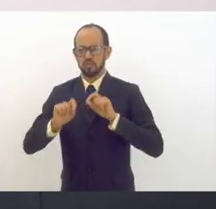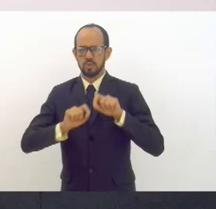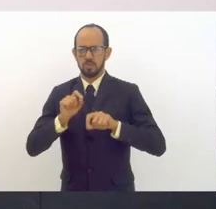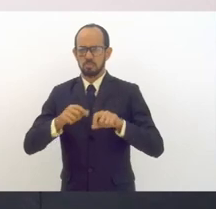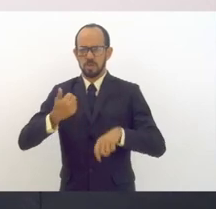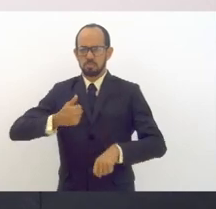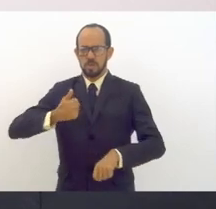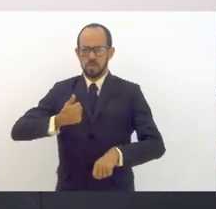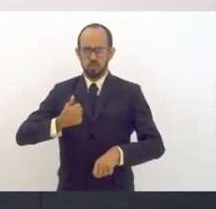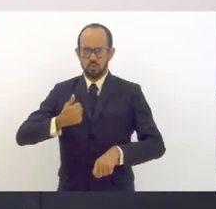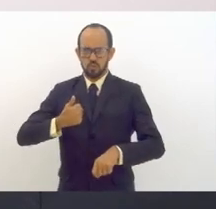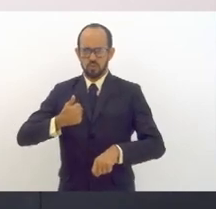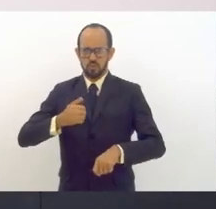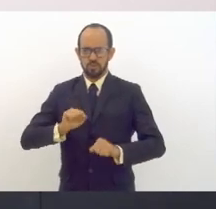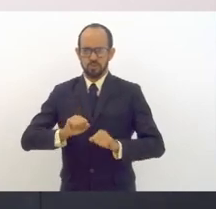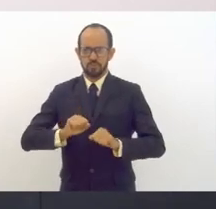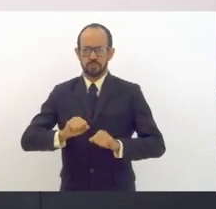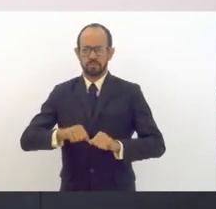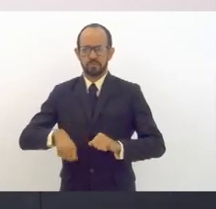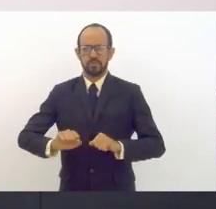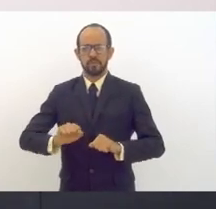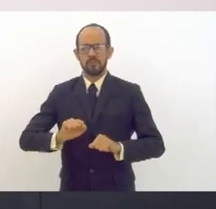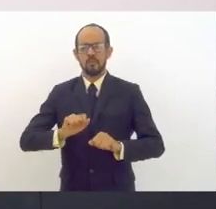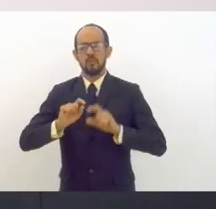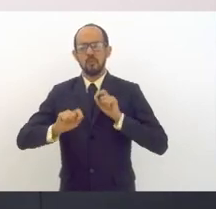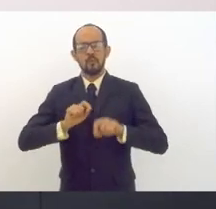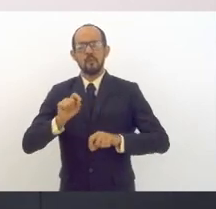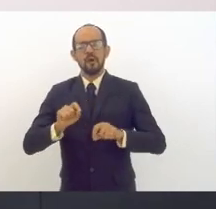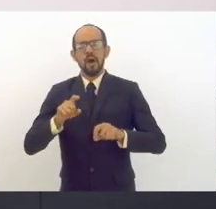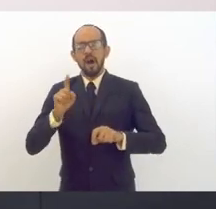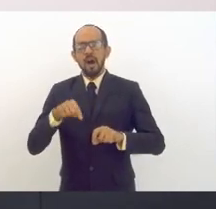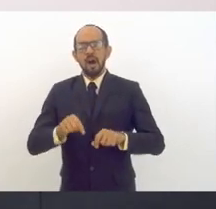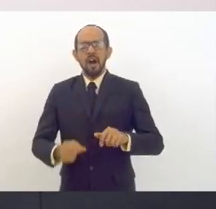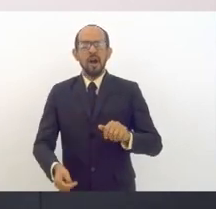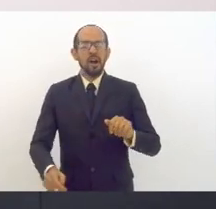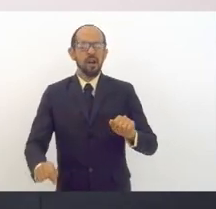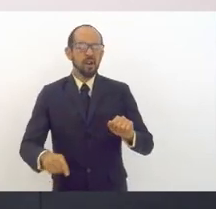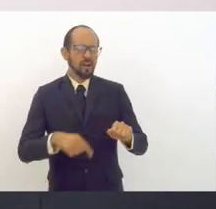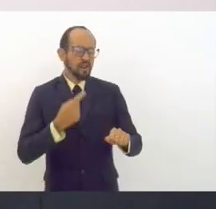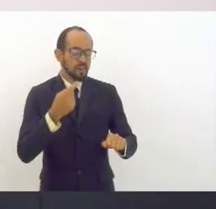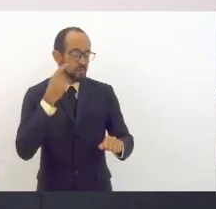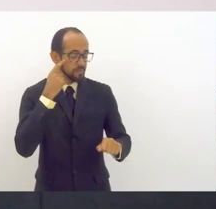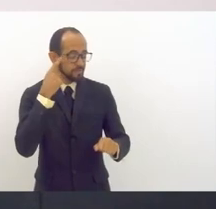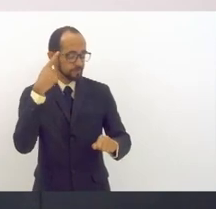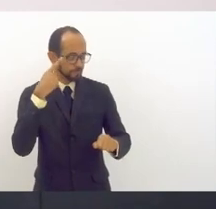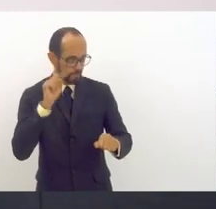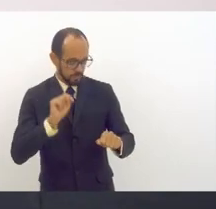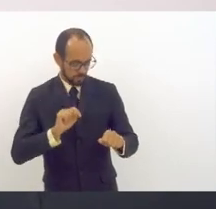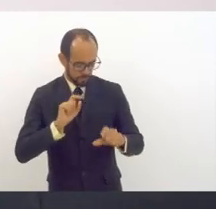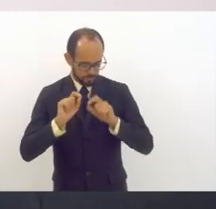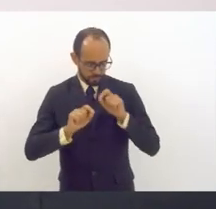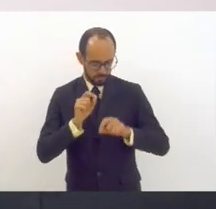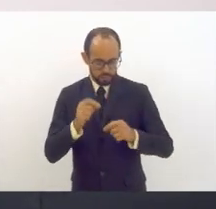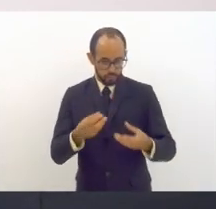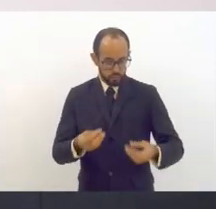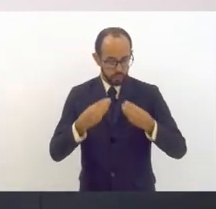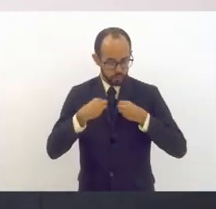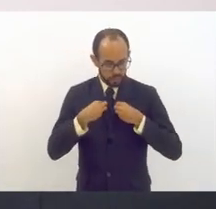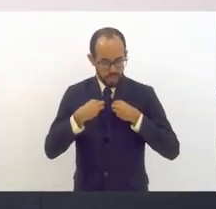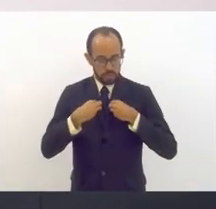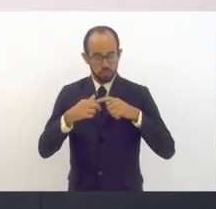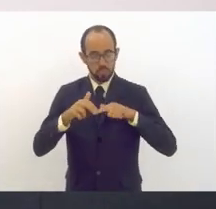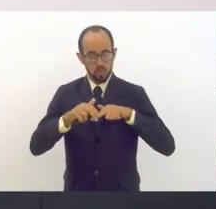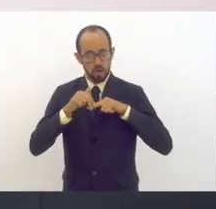primeiro, trabalhar com um pressuposto, que é um pressuposto que nos foi dado pela conjuntura.